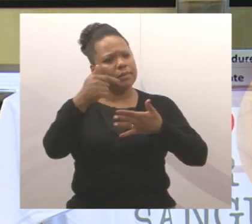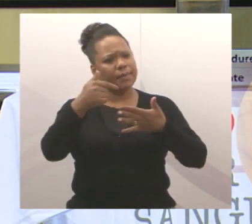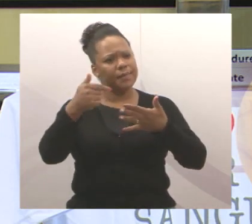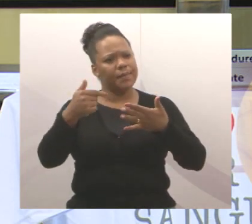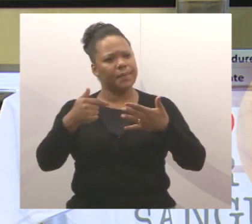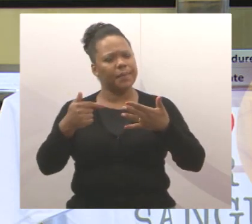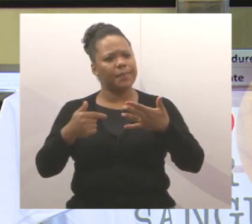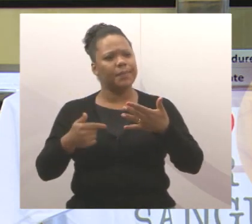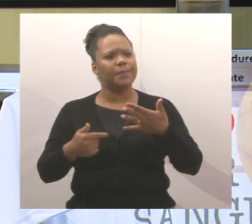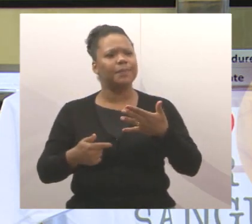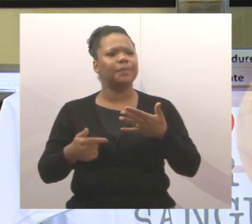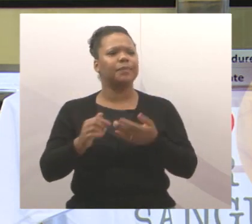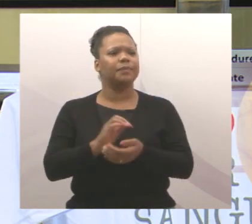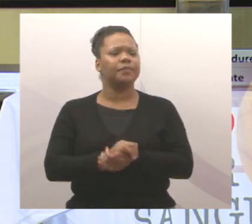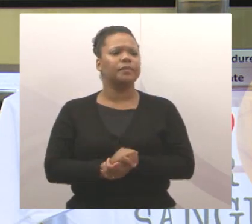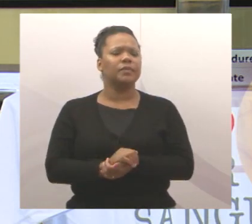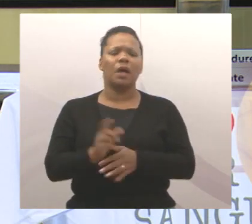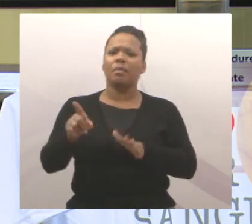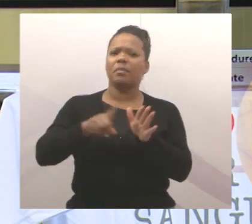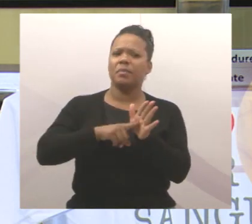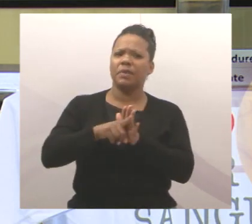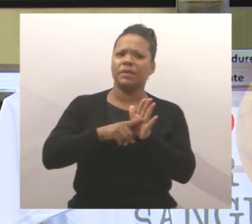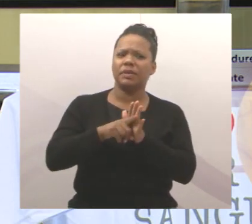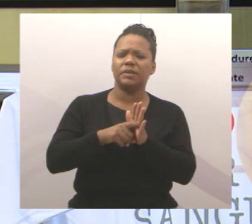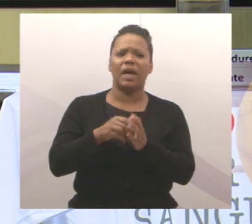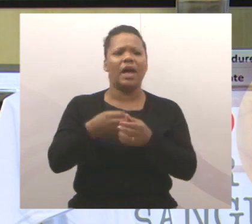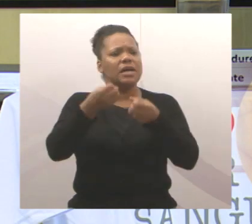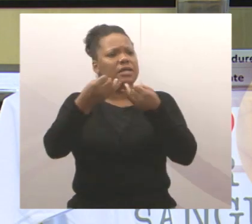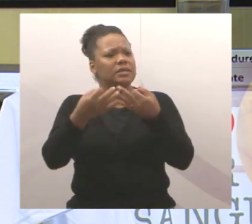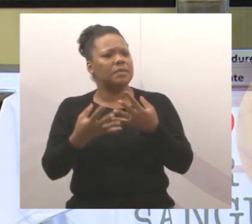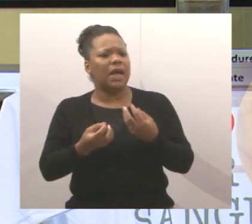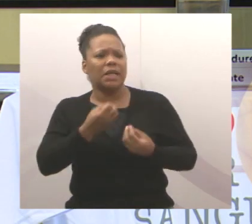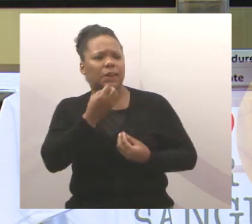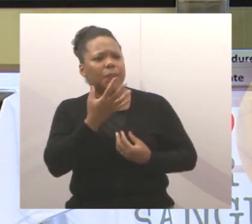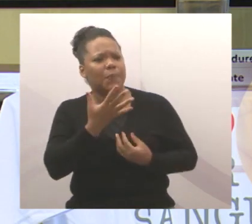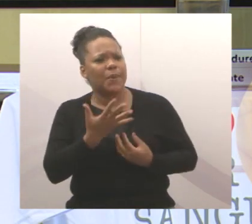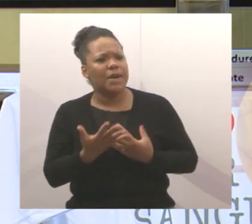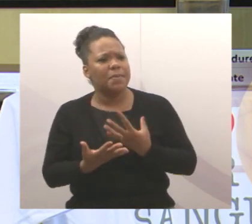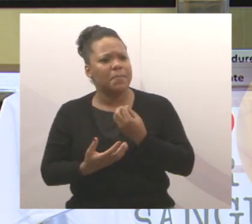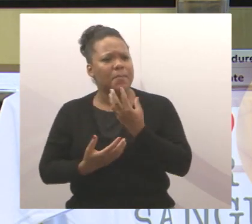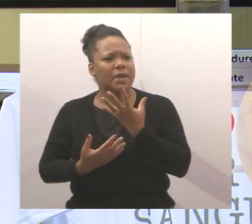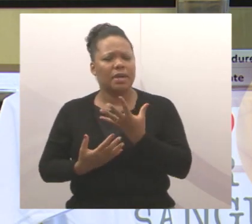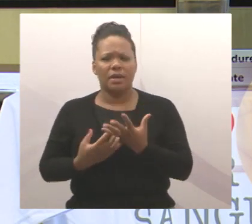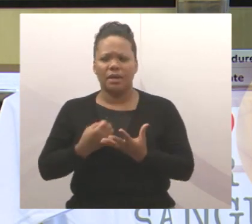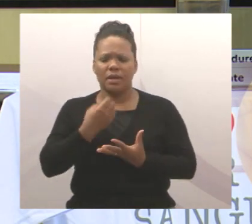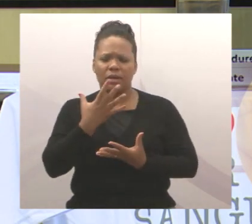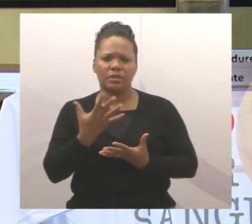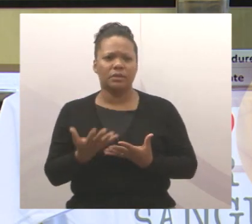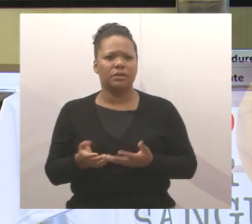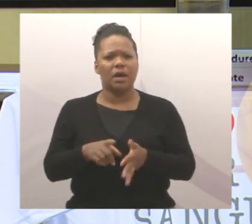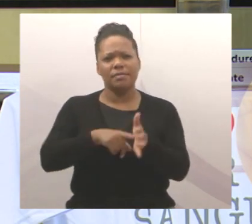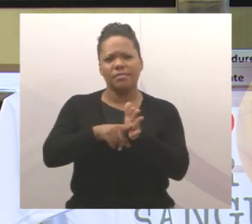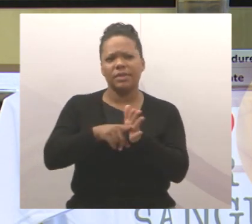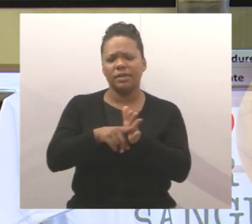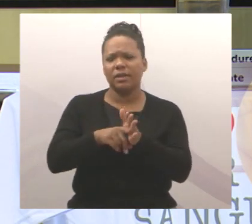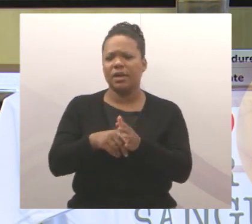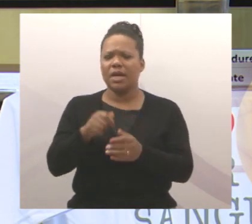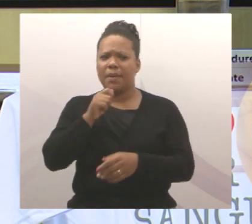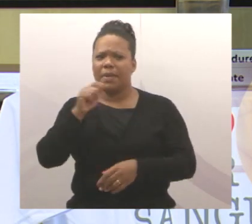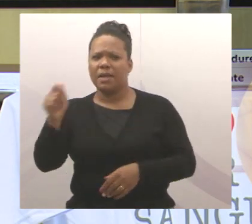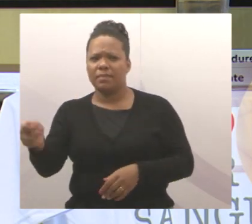audiências que se fizerem necessários para depoimento do denunciado e inquirição das